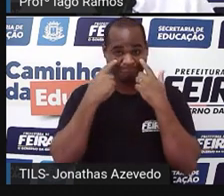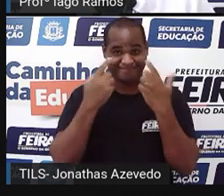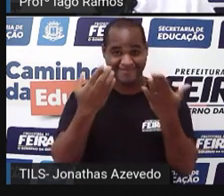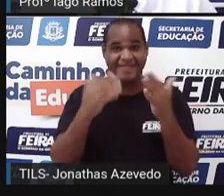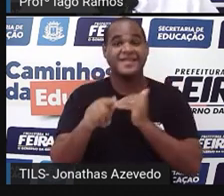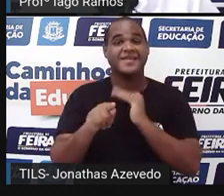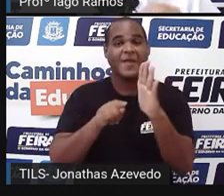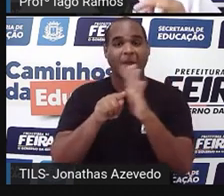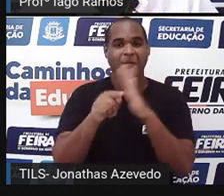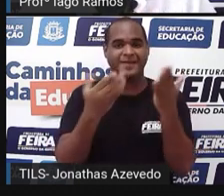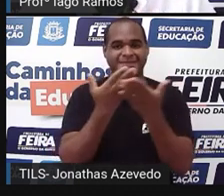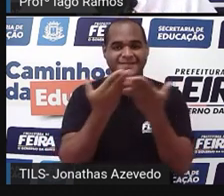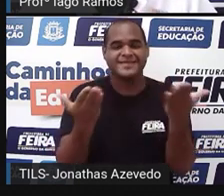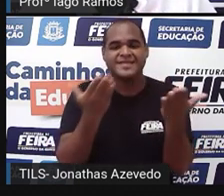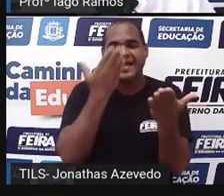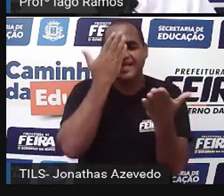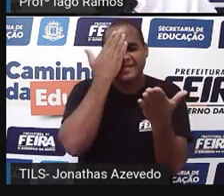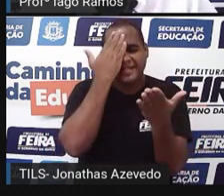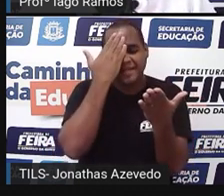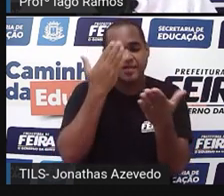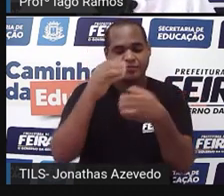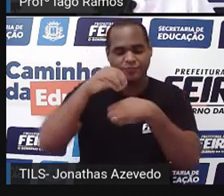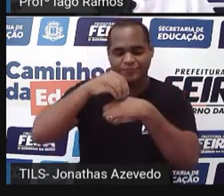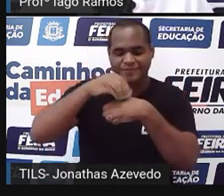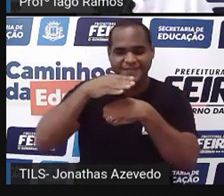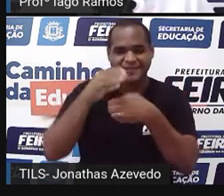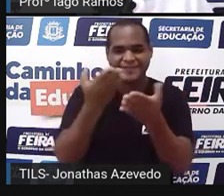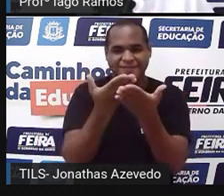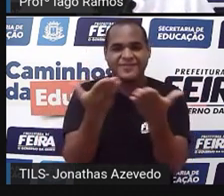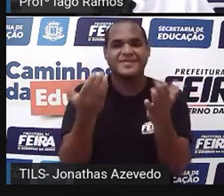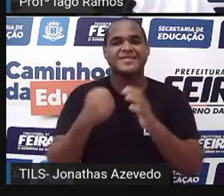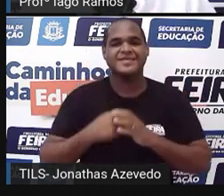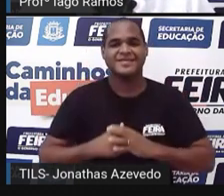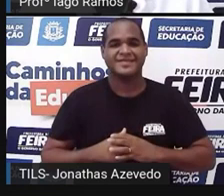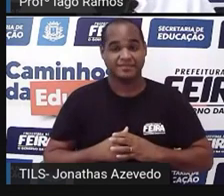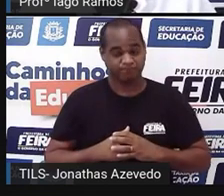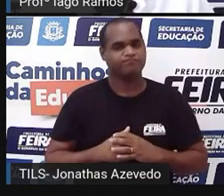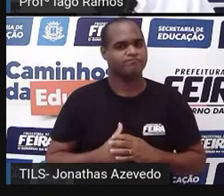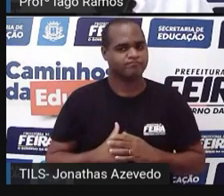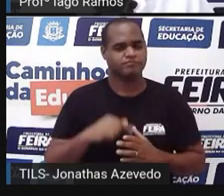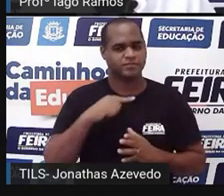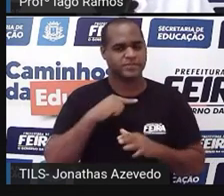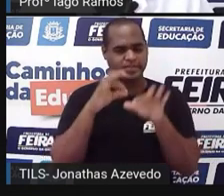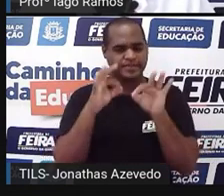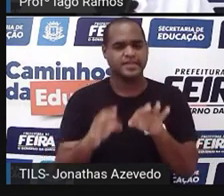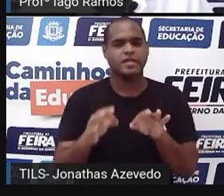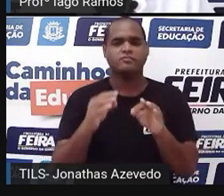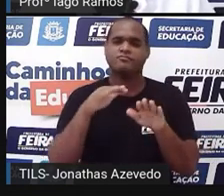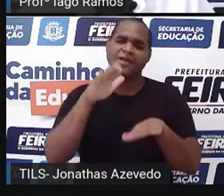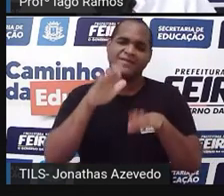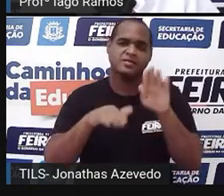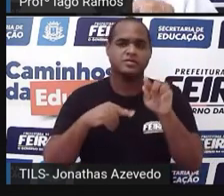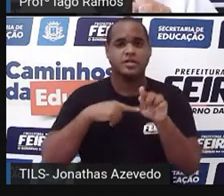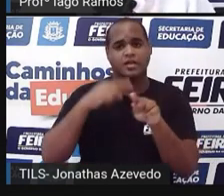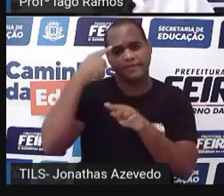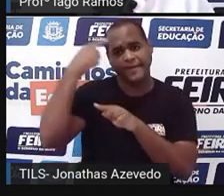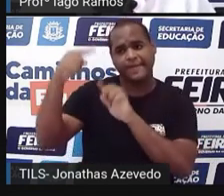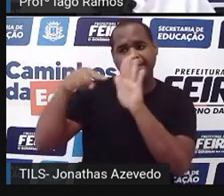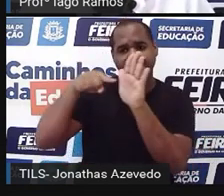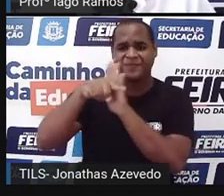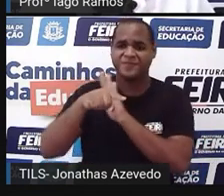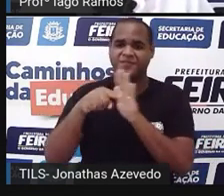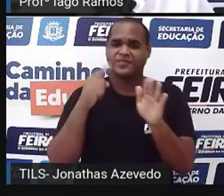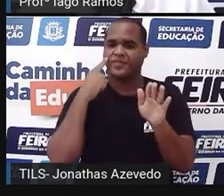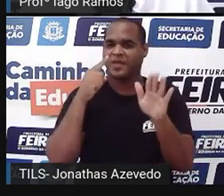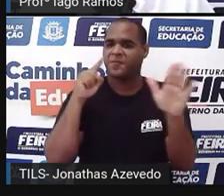pergunta eu já vou deixar com você tá bom eu sei que talvez você tenha se perguntado e eu